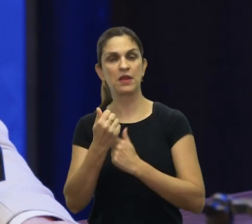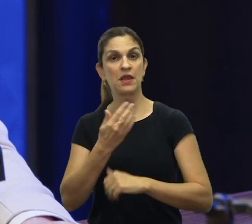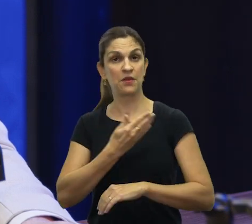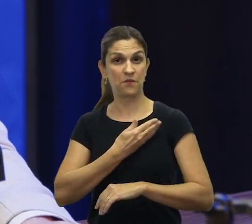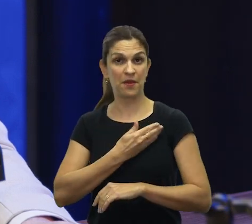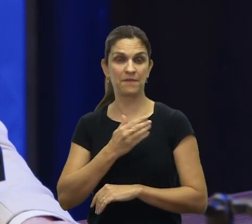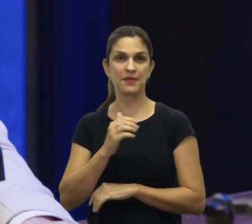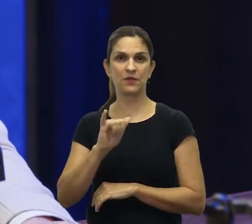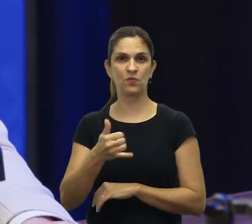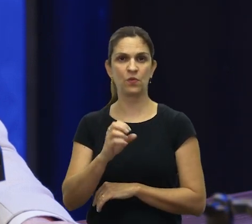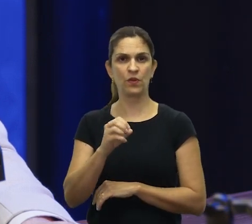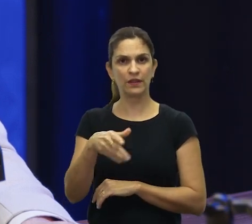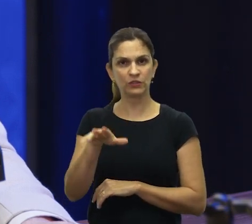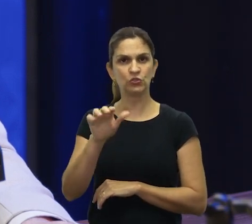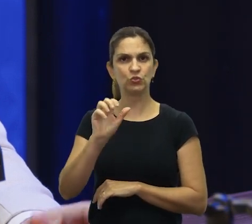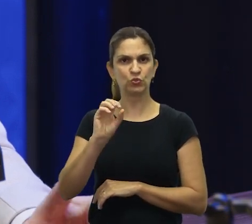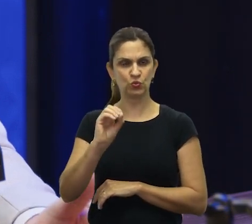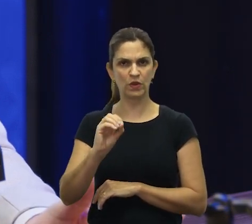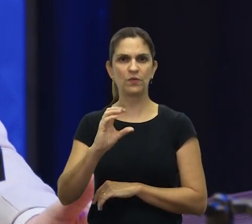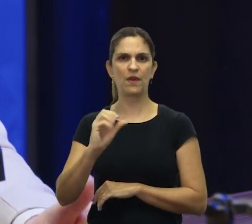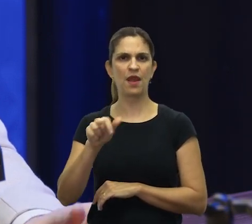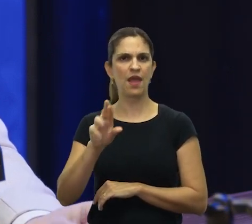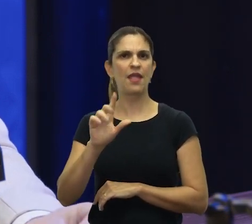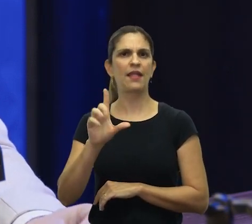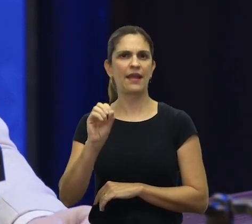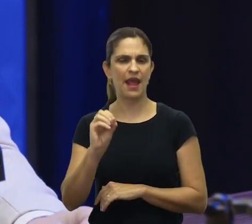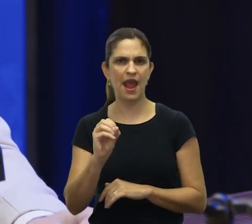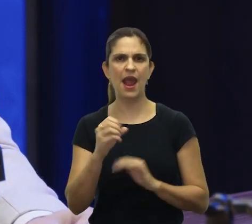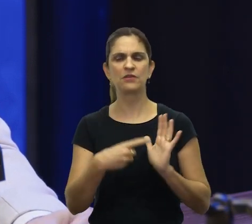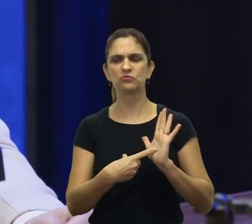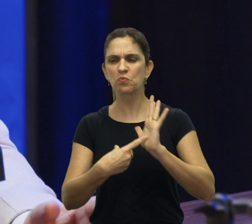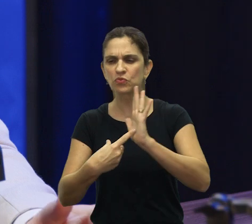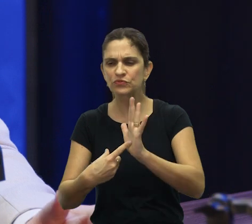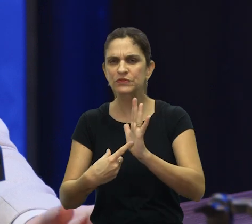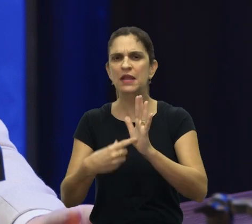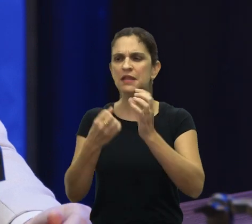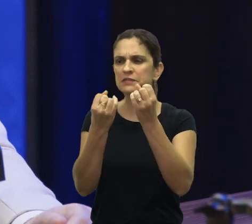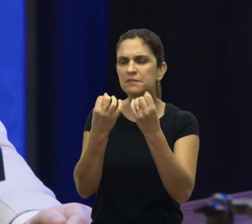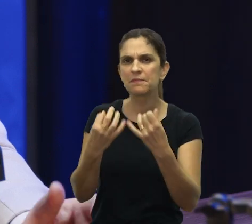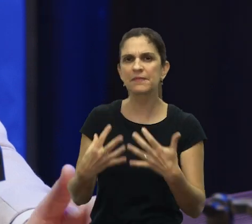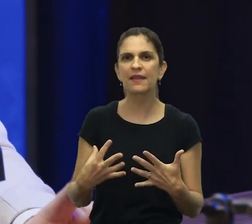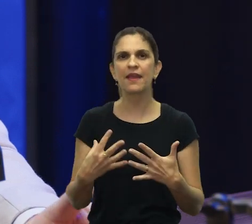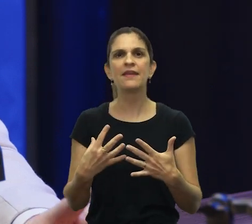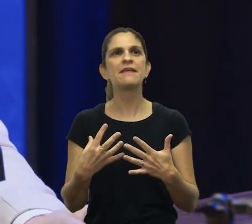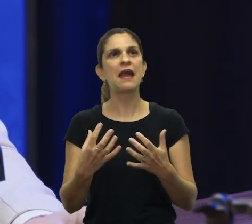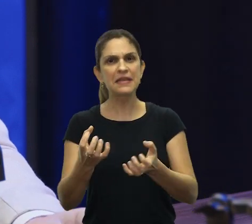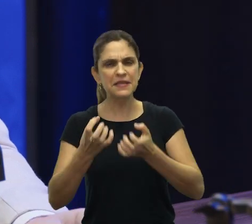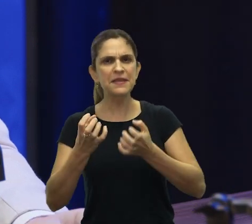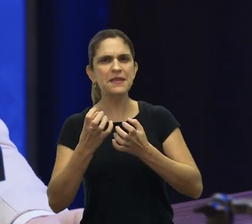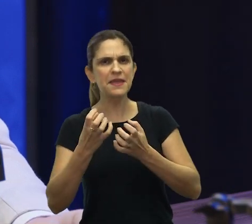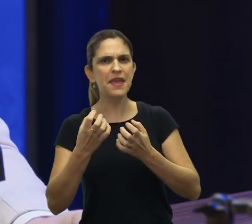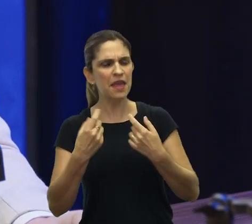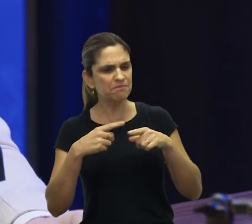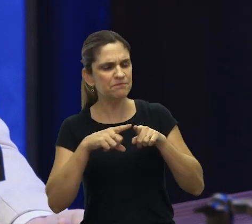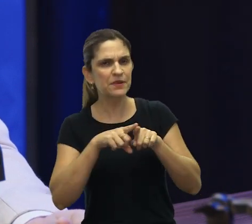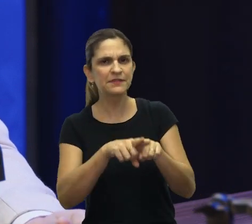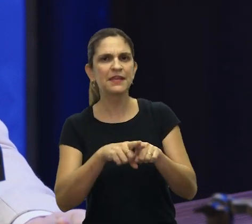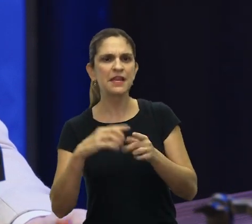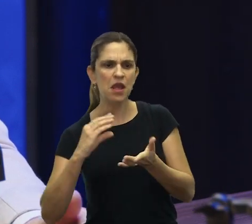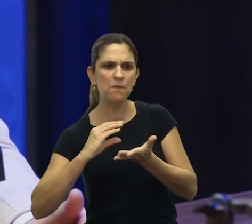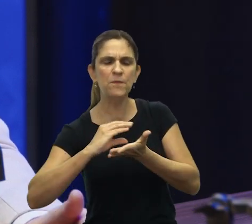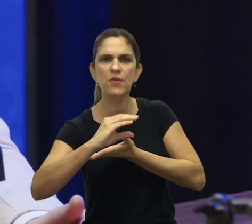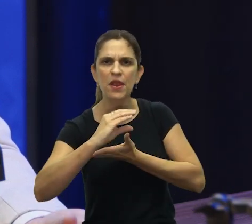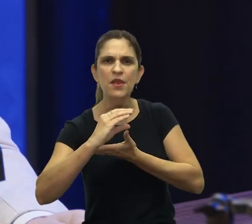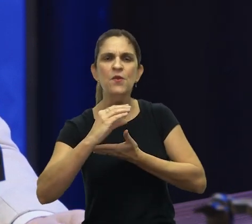através de um amigo nosso chamado João Carlos, numa reunião, e eu levei um folder da Casa Rosa, e falou, não, eu quero ajudar, eu quero aportar